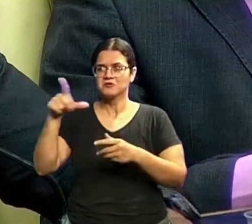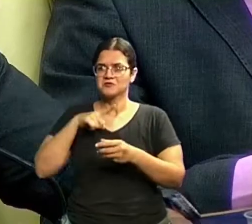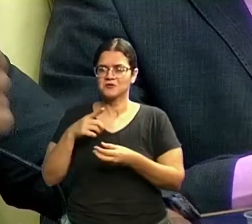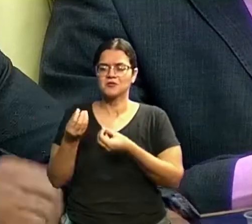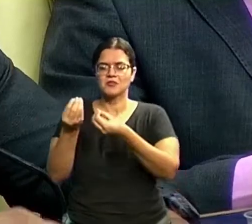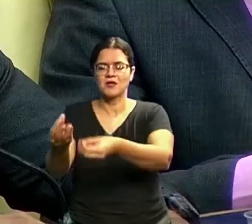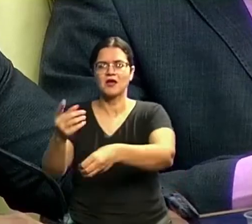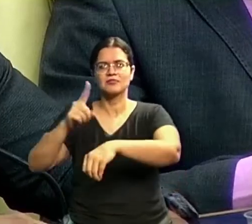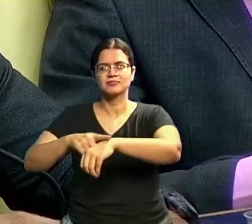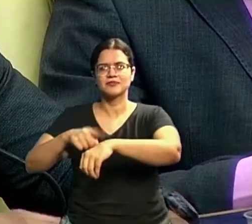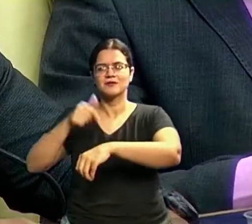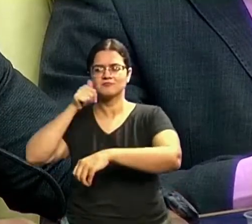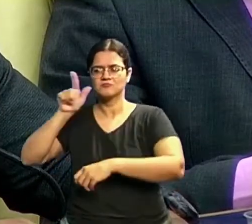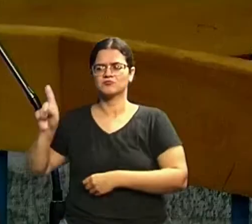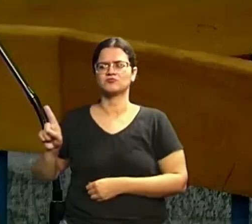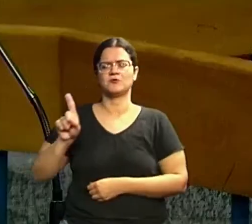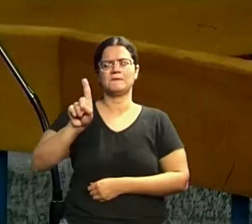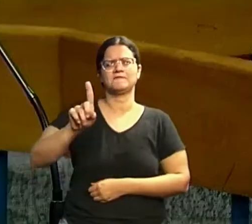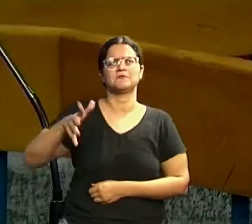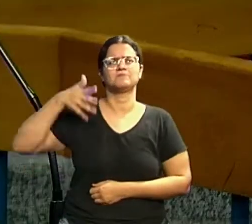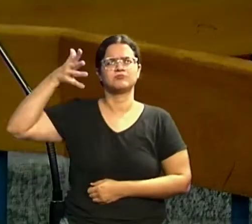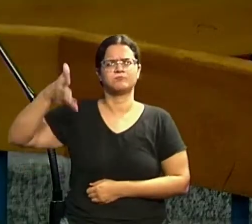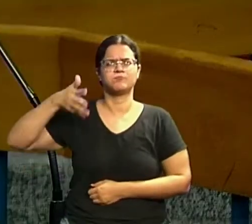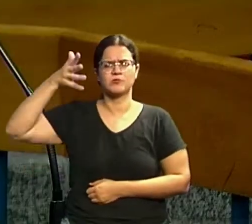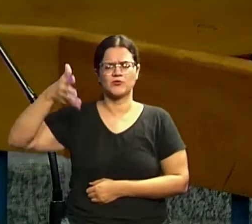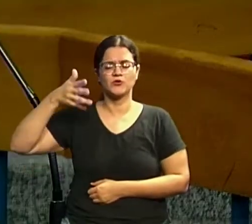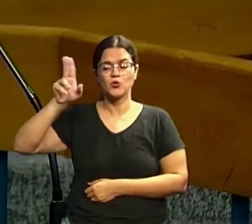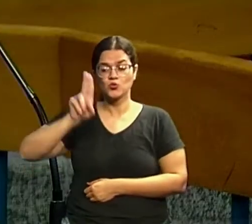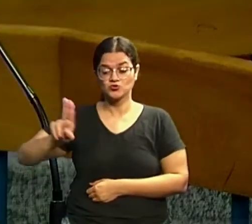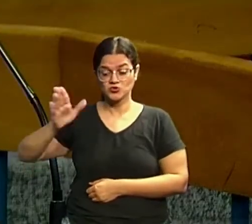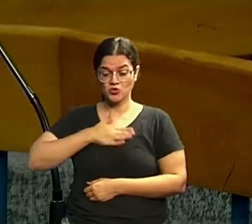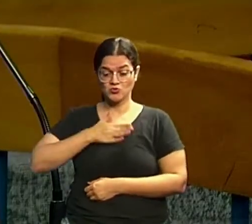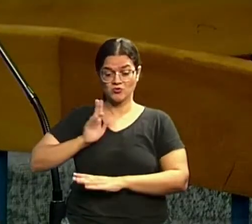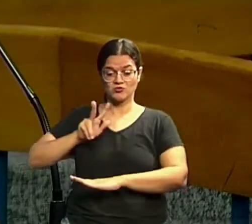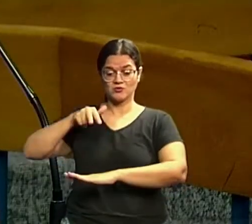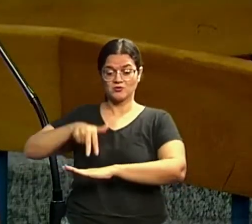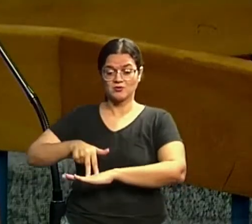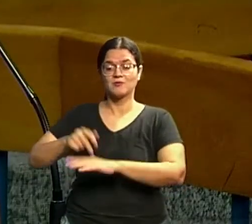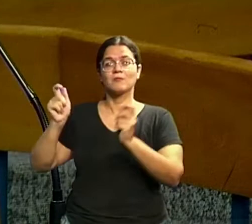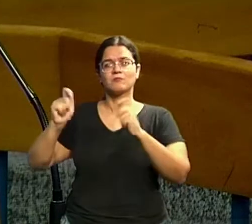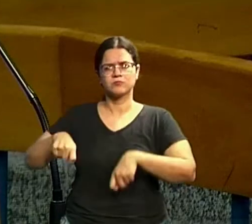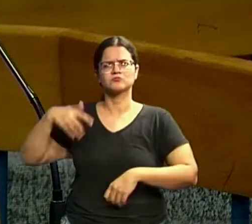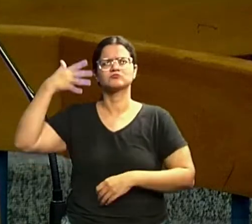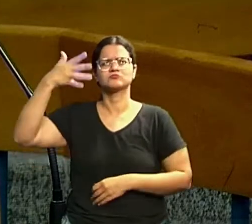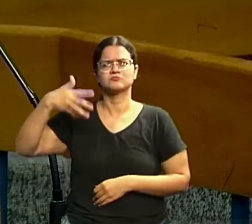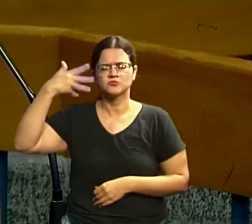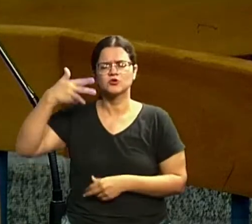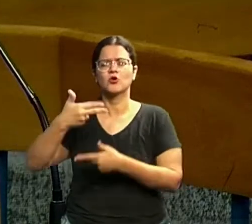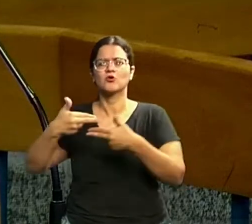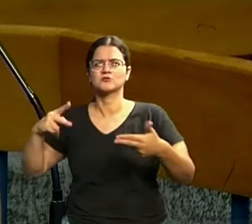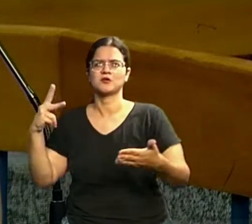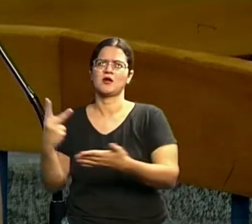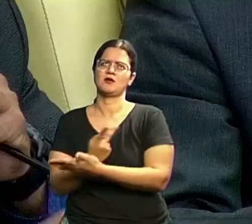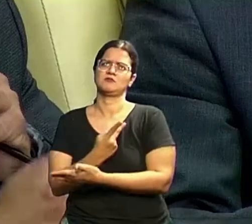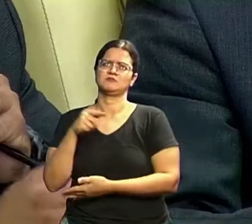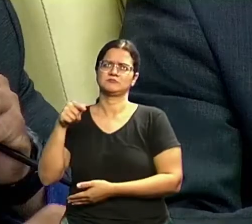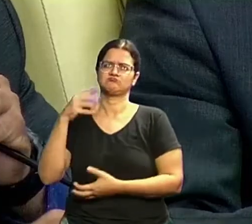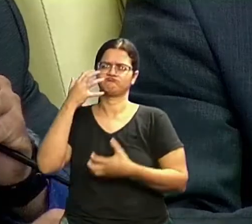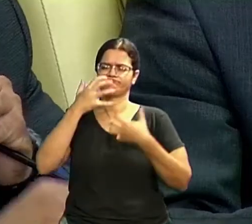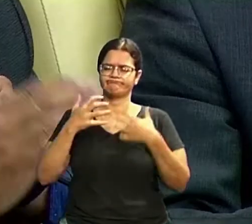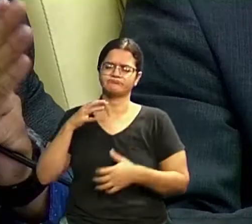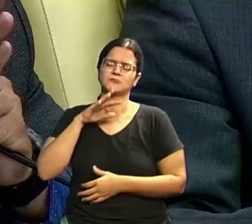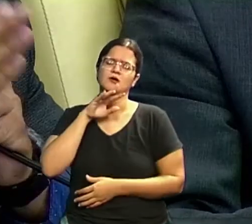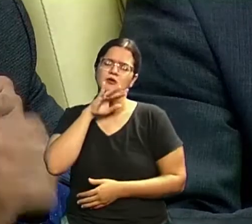oportunidade para a vereadora Camila Rosa estar aqui, usando da nossa tribuna, para poder falar dessa situação constrangedora que ela